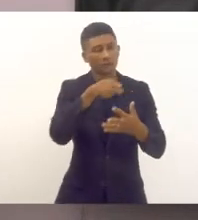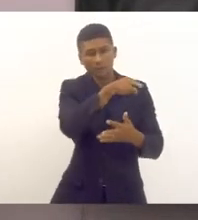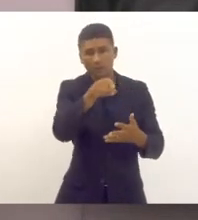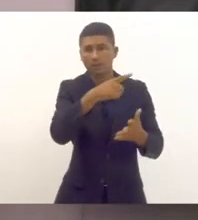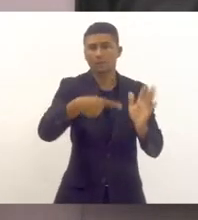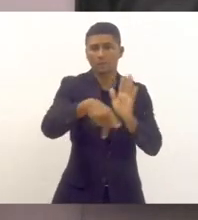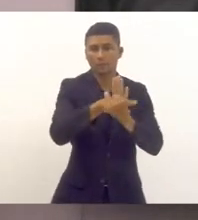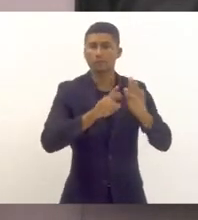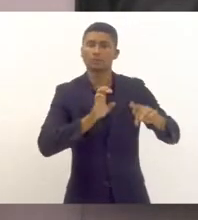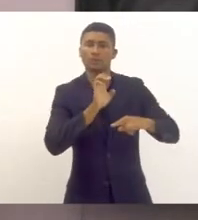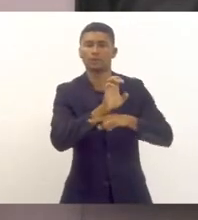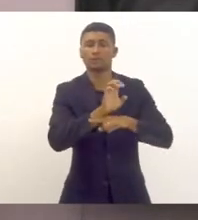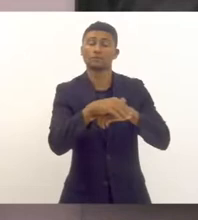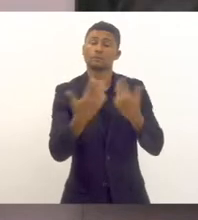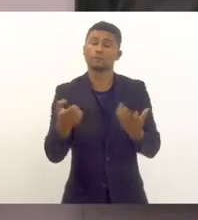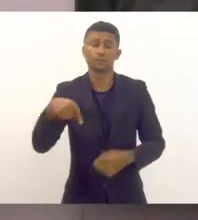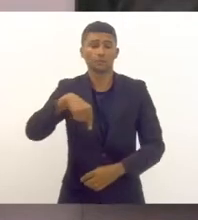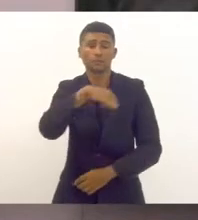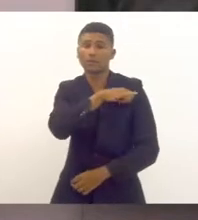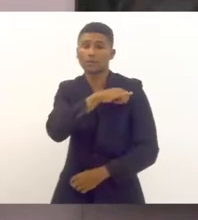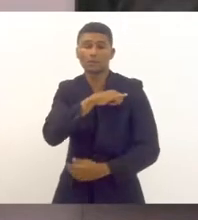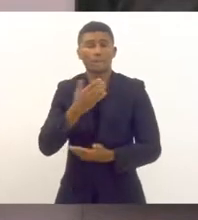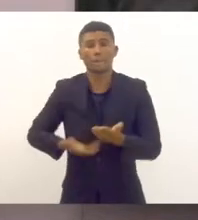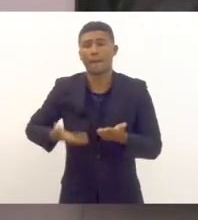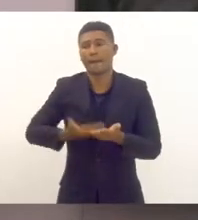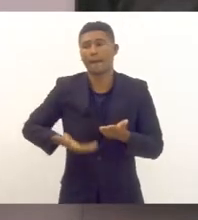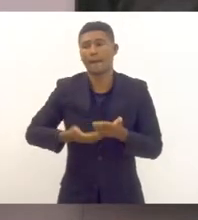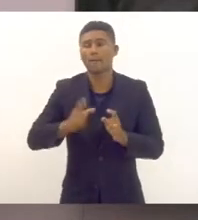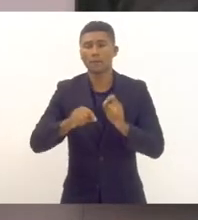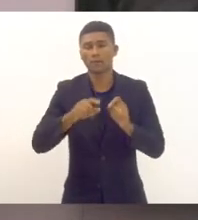Janeiro perde com isso. Recolhimento de ICMS,